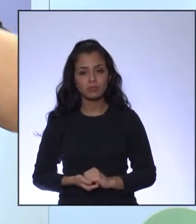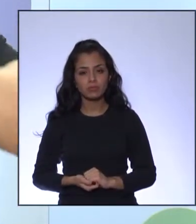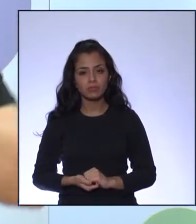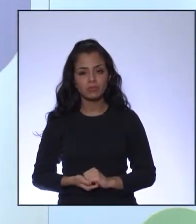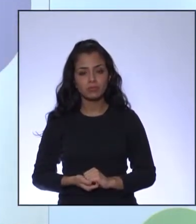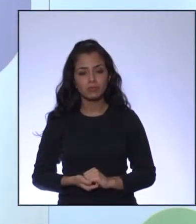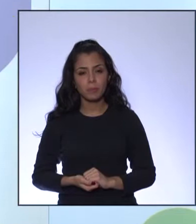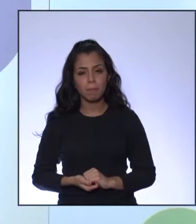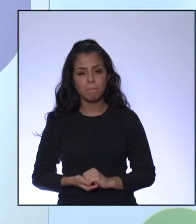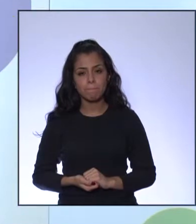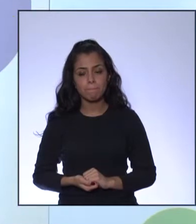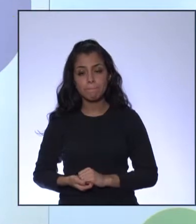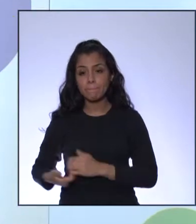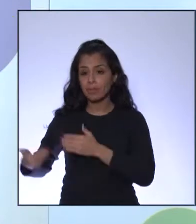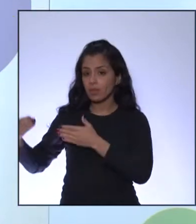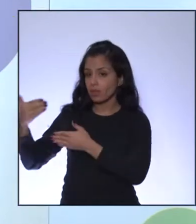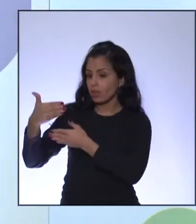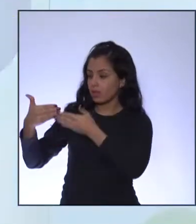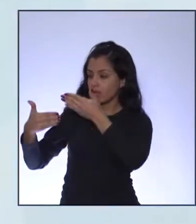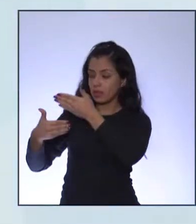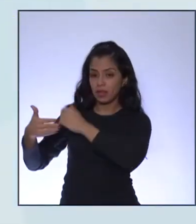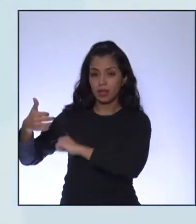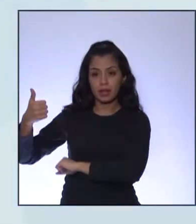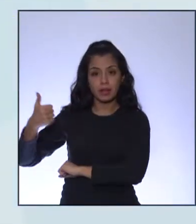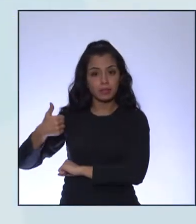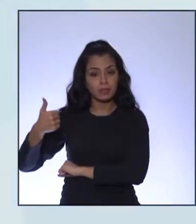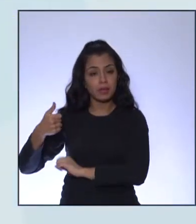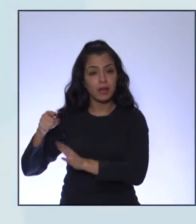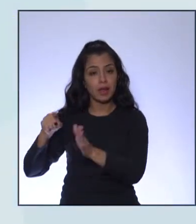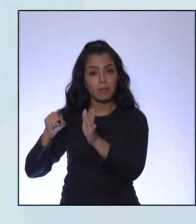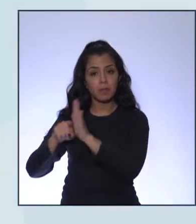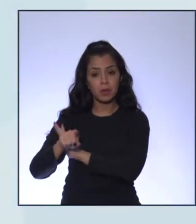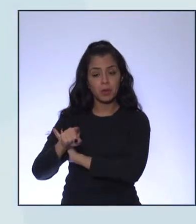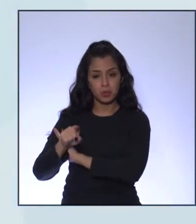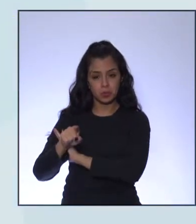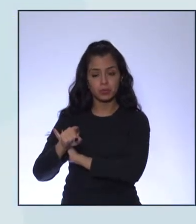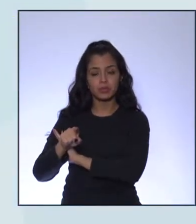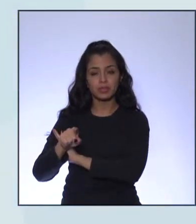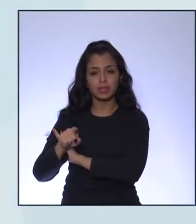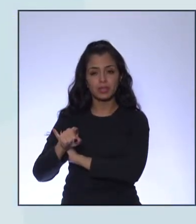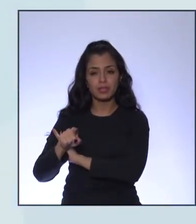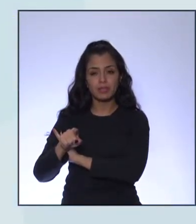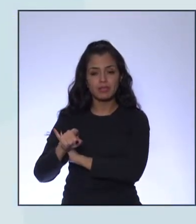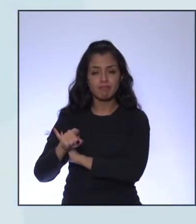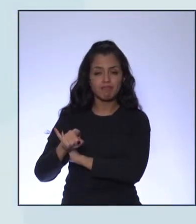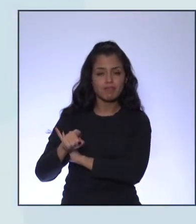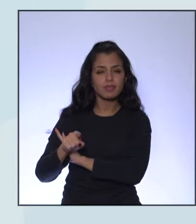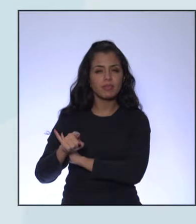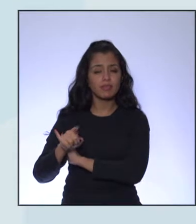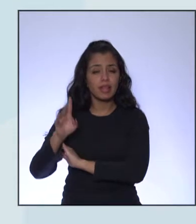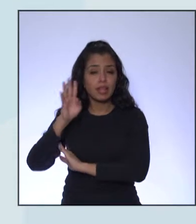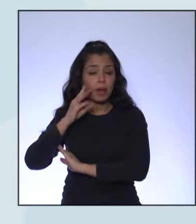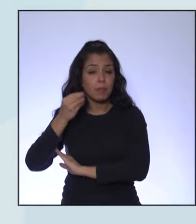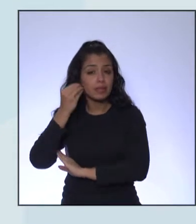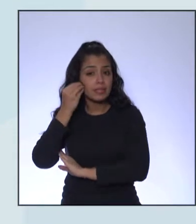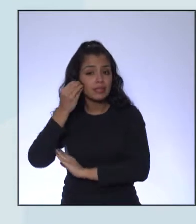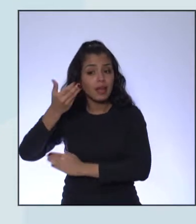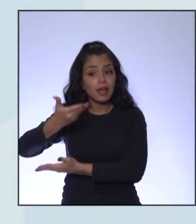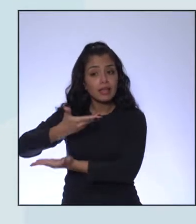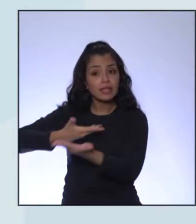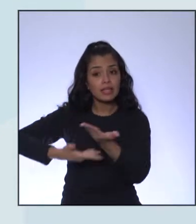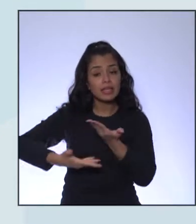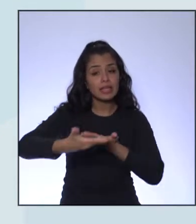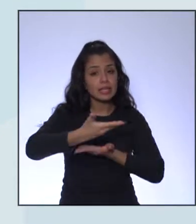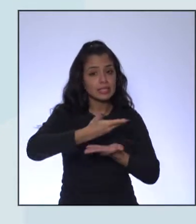A primeira tela, ela tem uma pergunta, e a gente colocaria para interação nesse momento. Eu vou pedir para